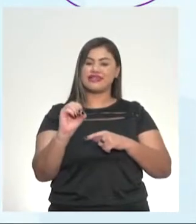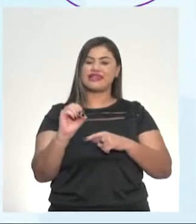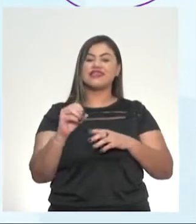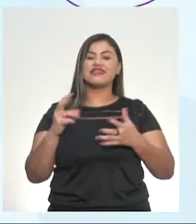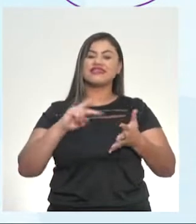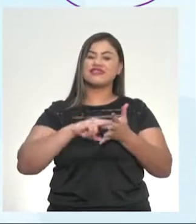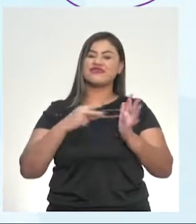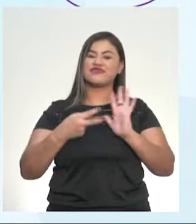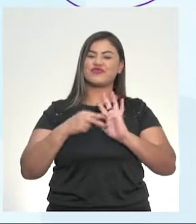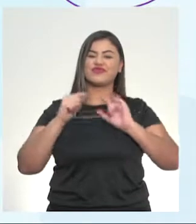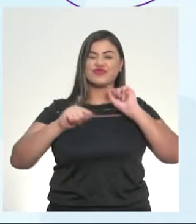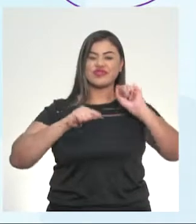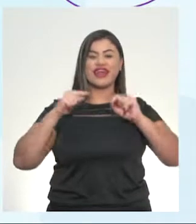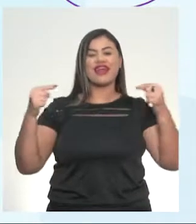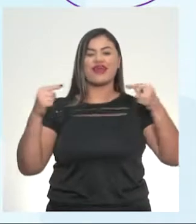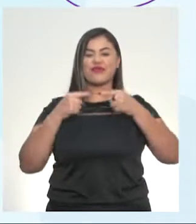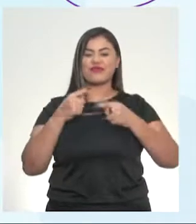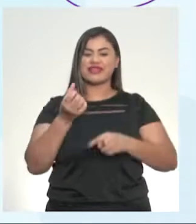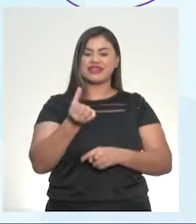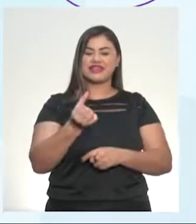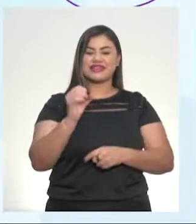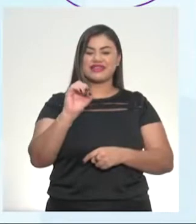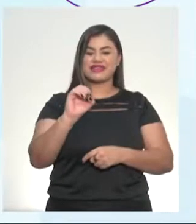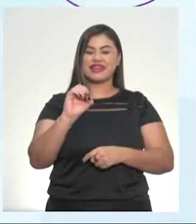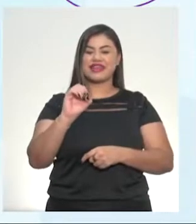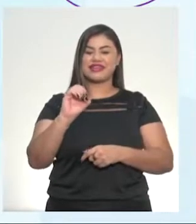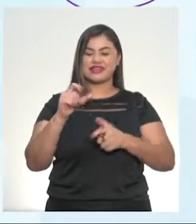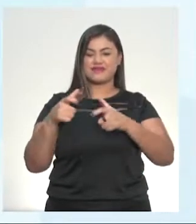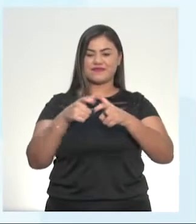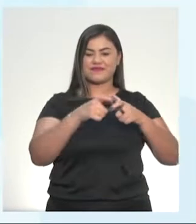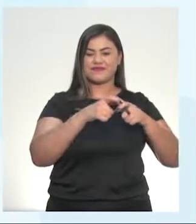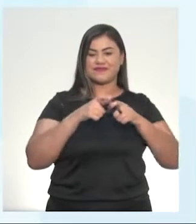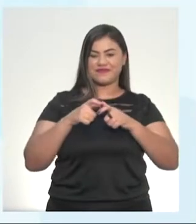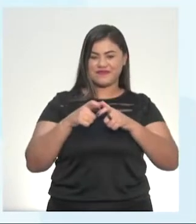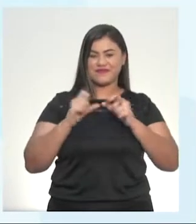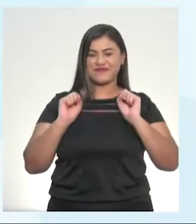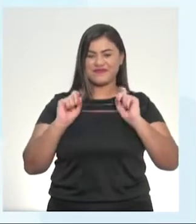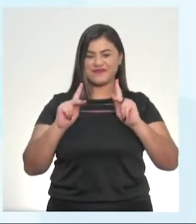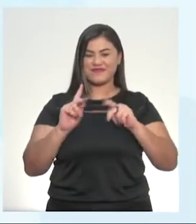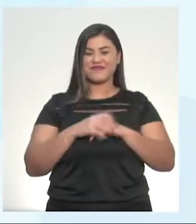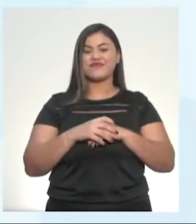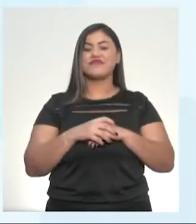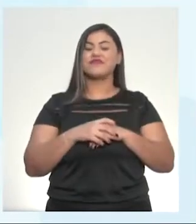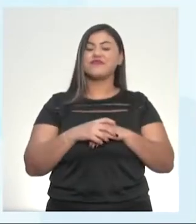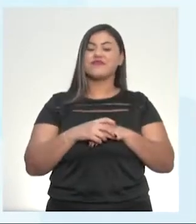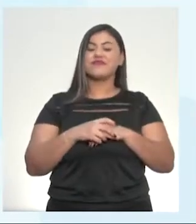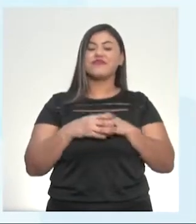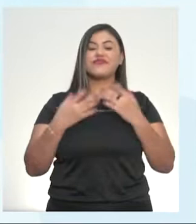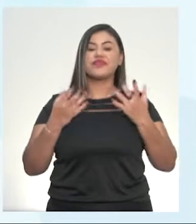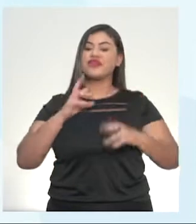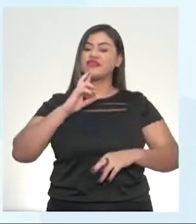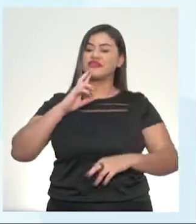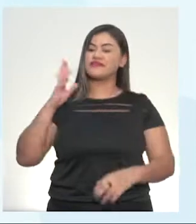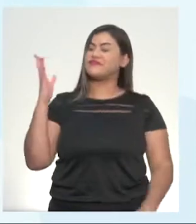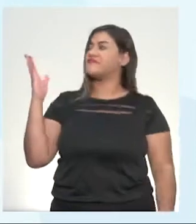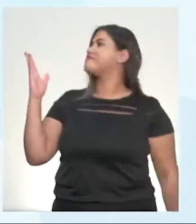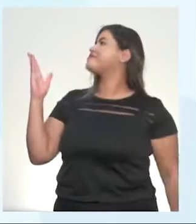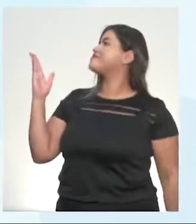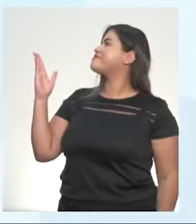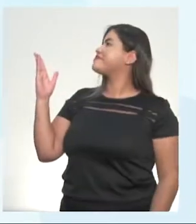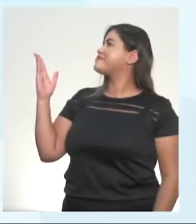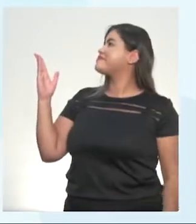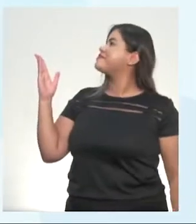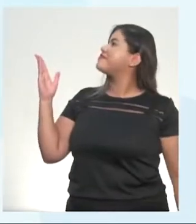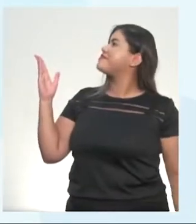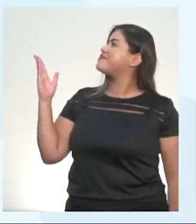nós vamos precisar de 60 recipientes. Então, observe aqui a resposta desta